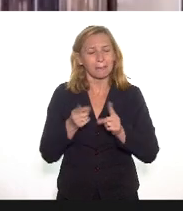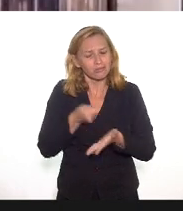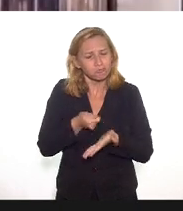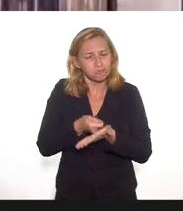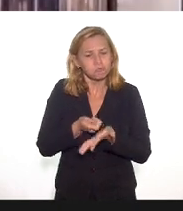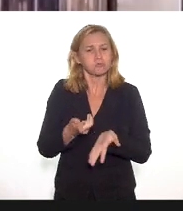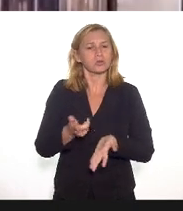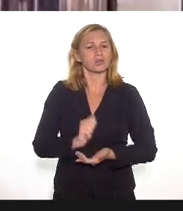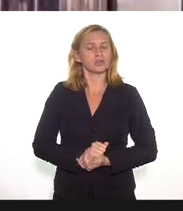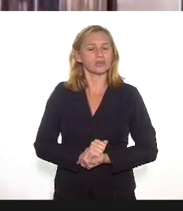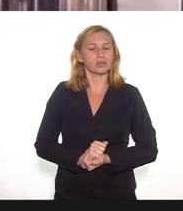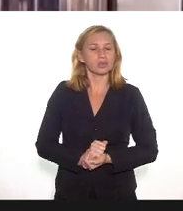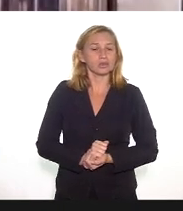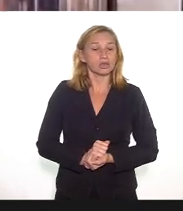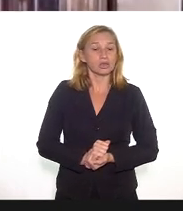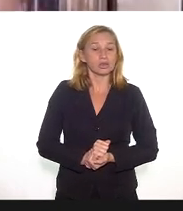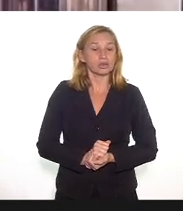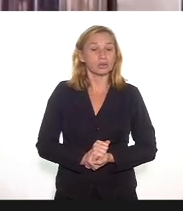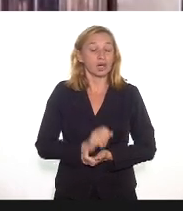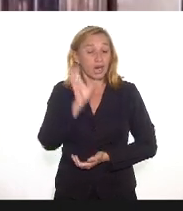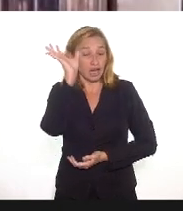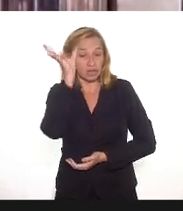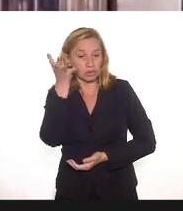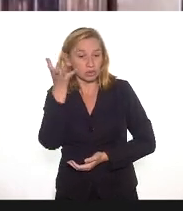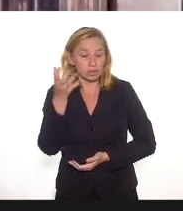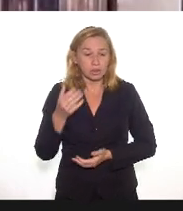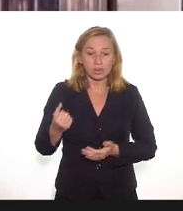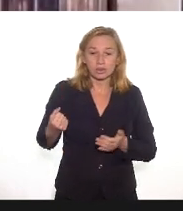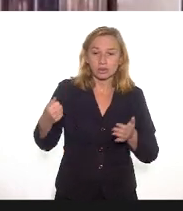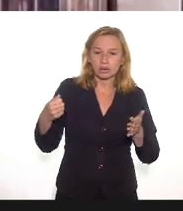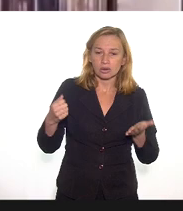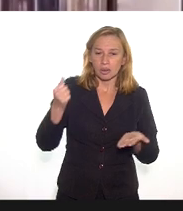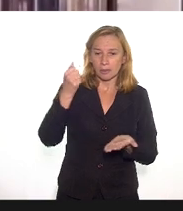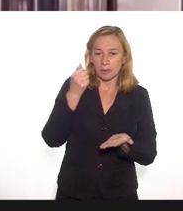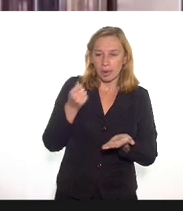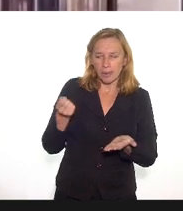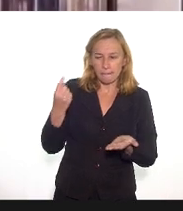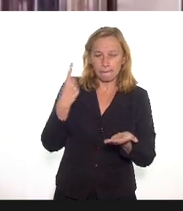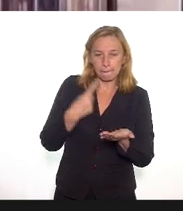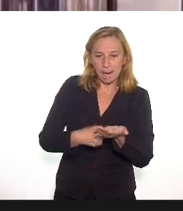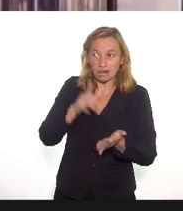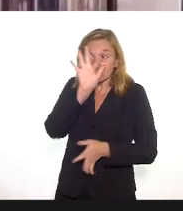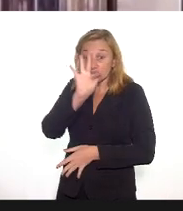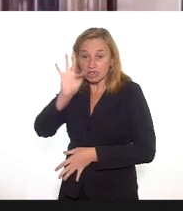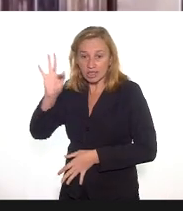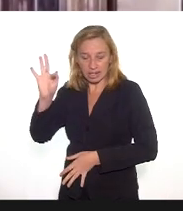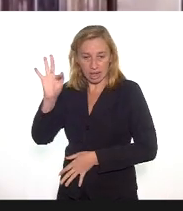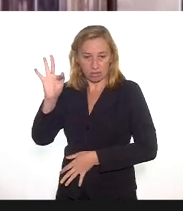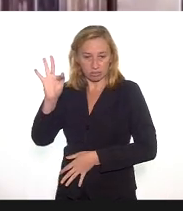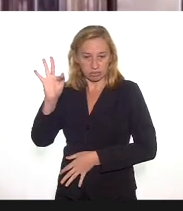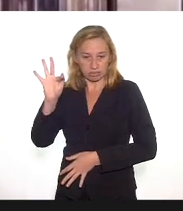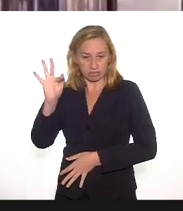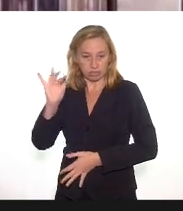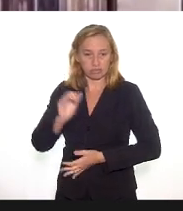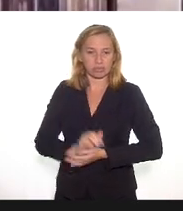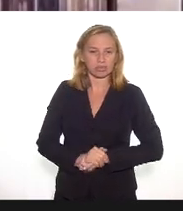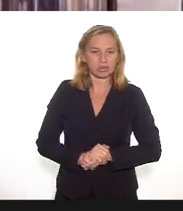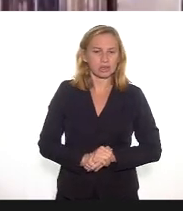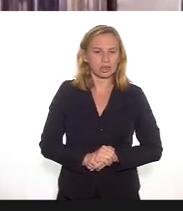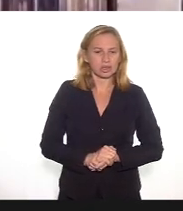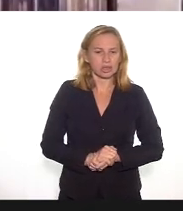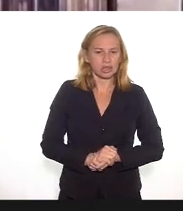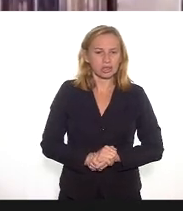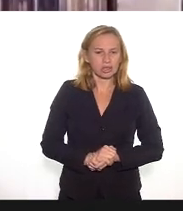exigindo, é uma solução em relação ao Pacto Federativo. Quer dizer, o Pacto Federativo,